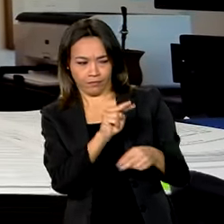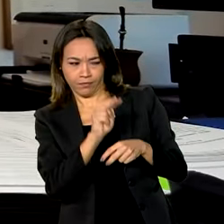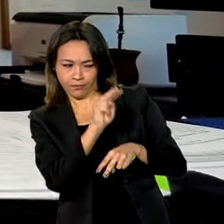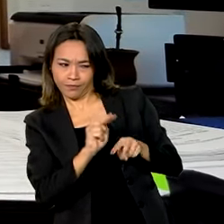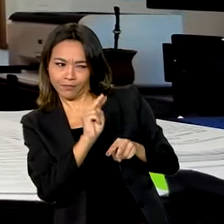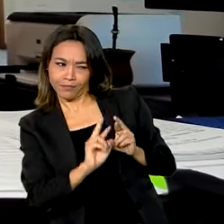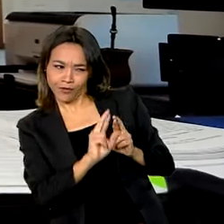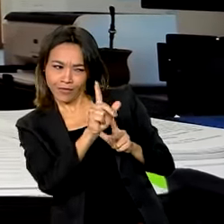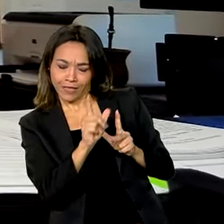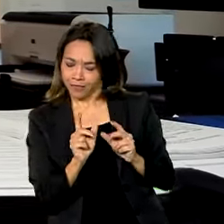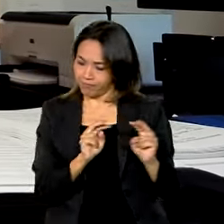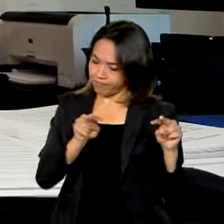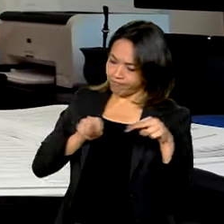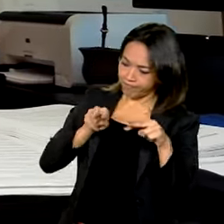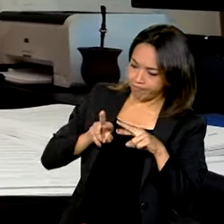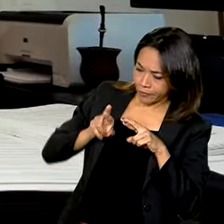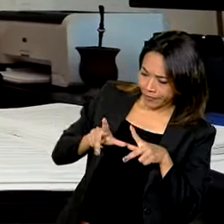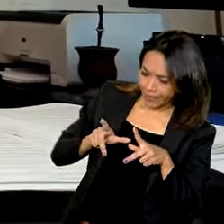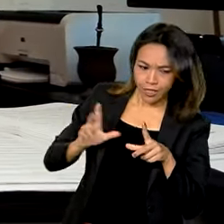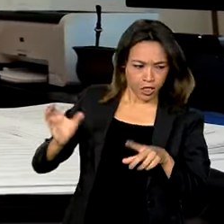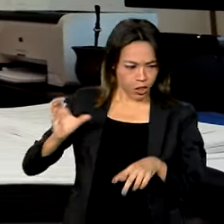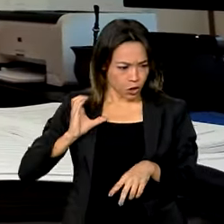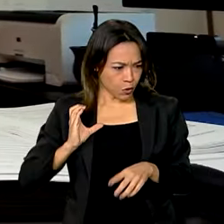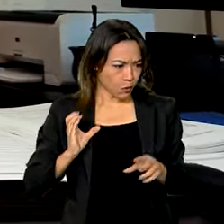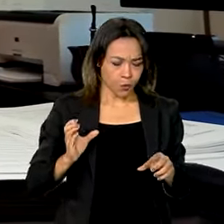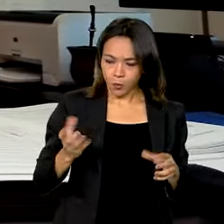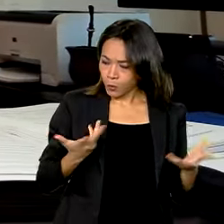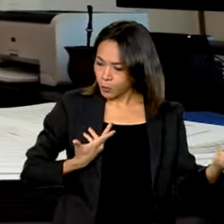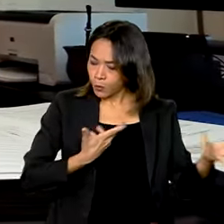nessa diversidade uma riqueza e que buscam aproximar-se cada vez mais.